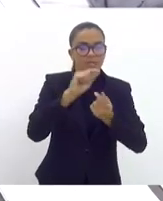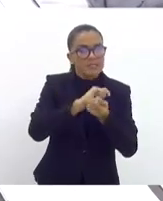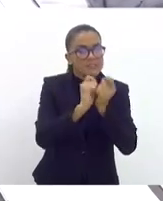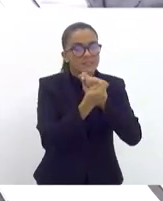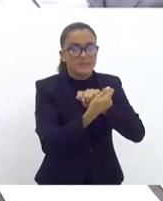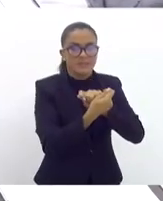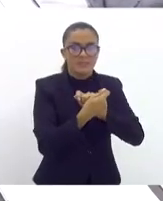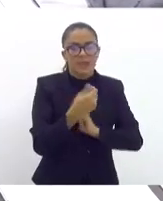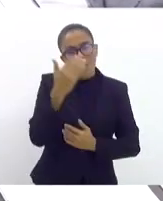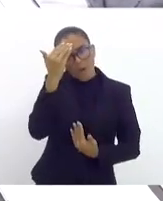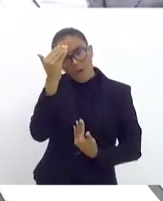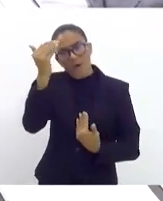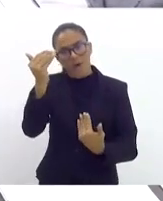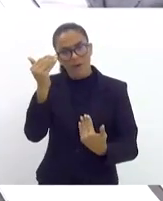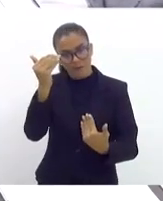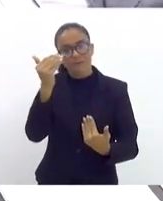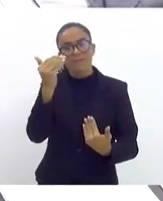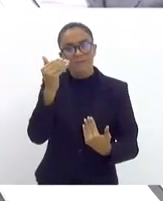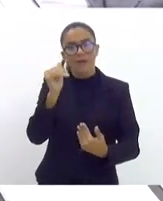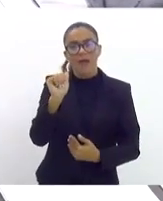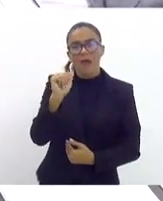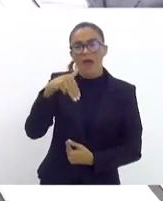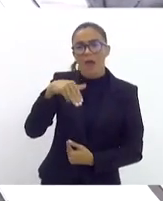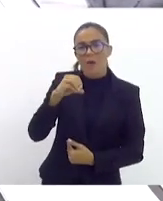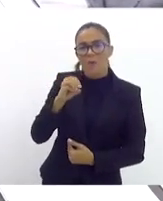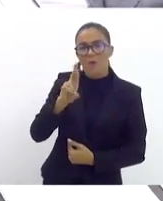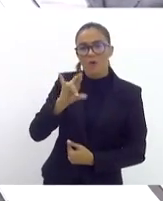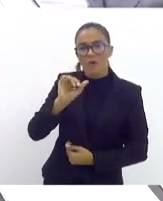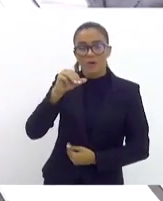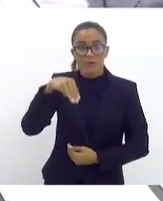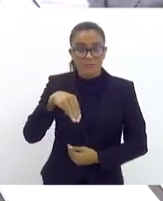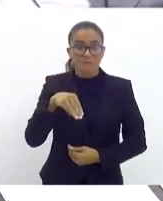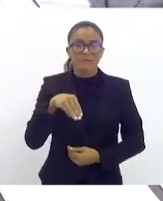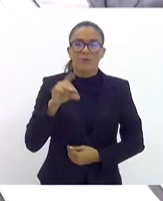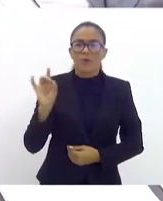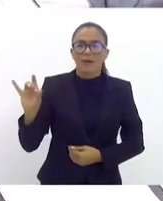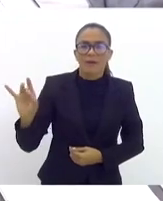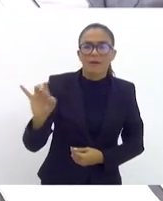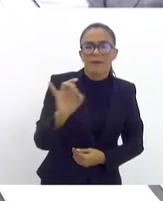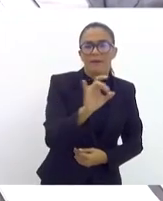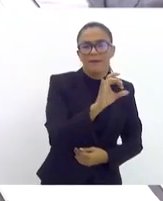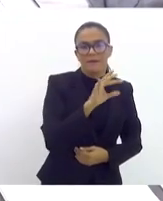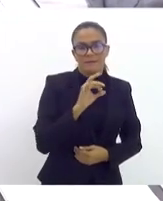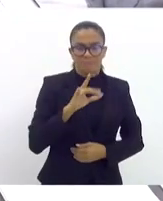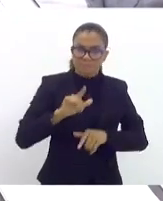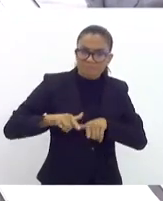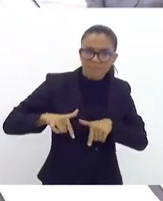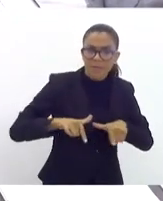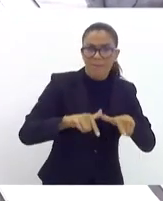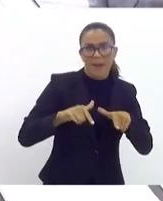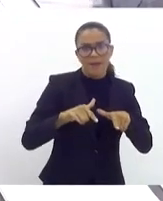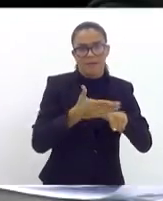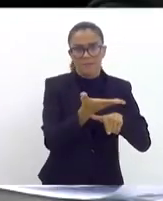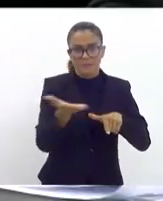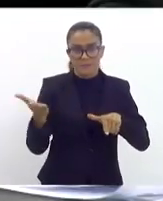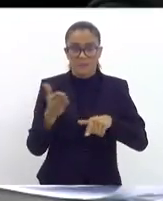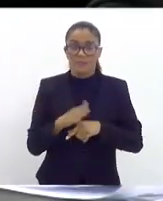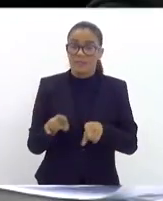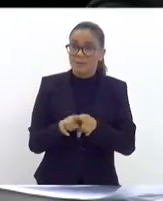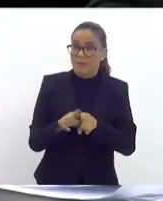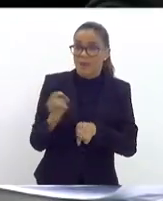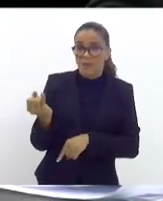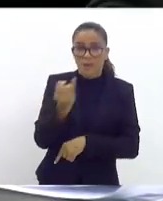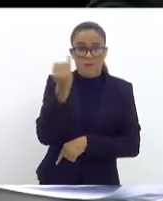muito obrigado Amorim em cada membro dessa comissão pela produção que vocês estão fazendo Porque de fato além da importância